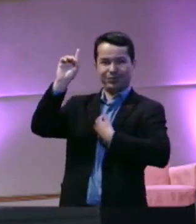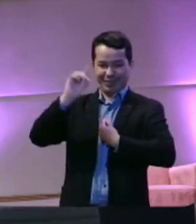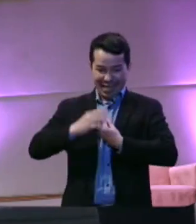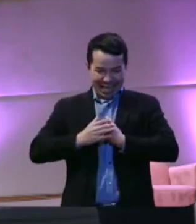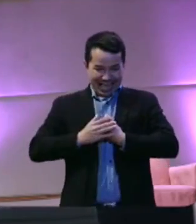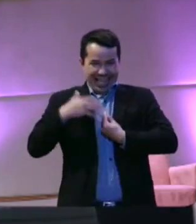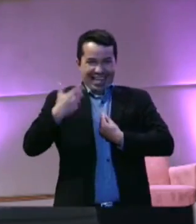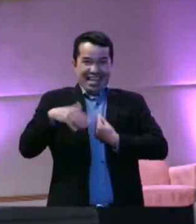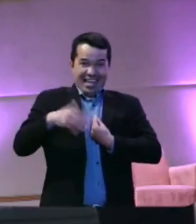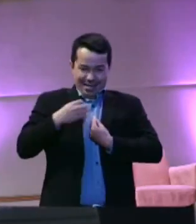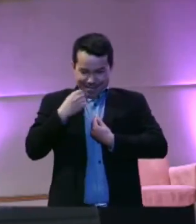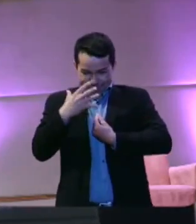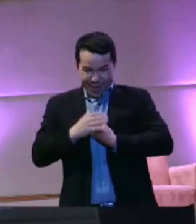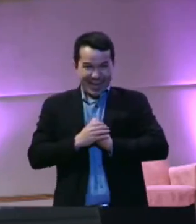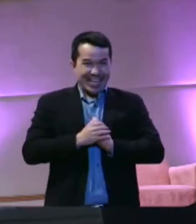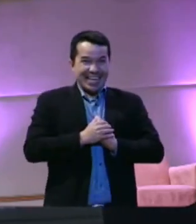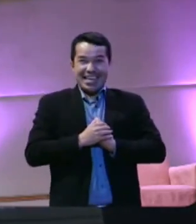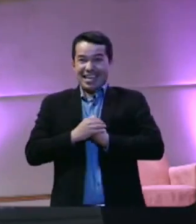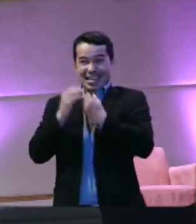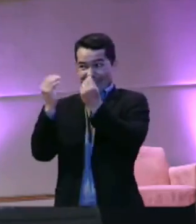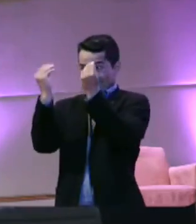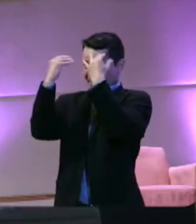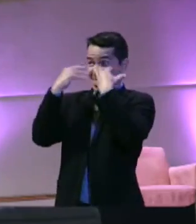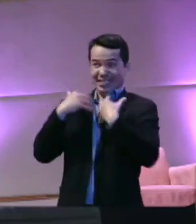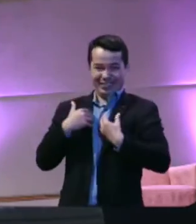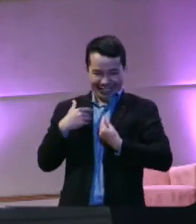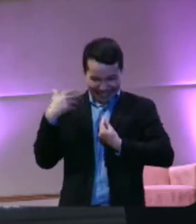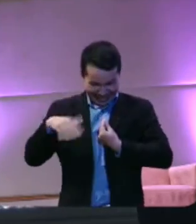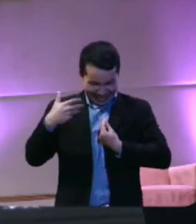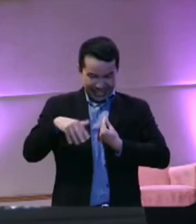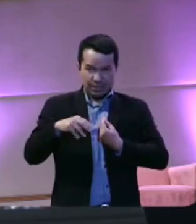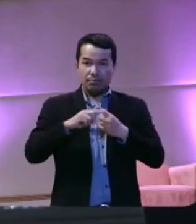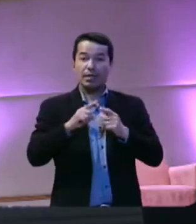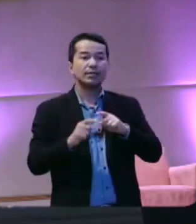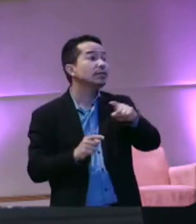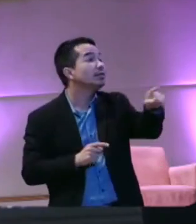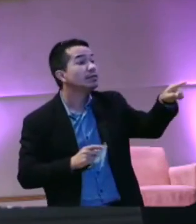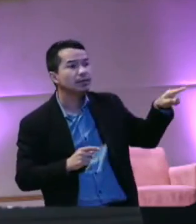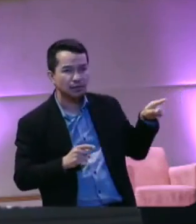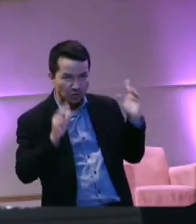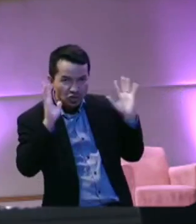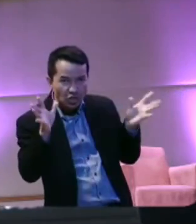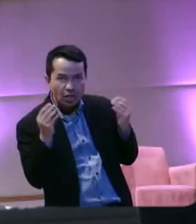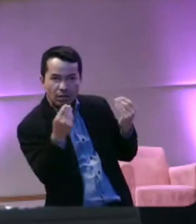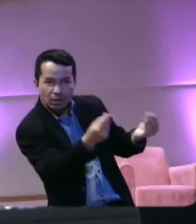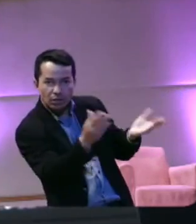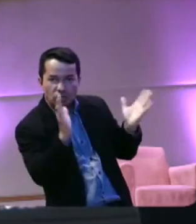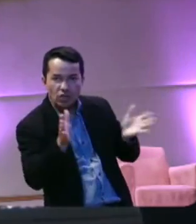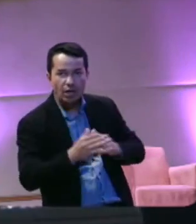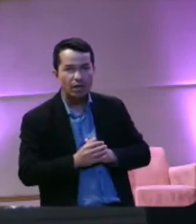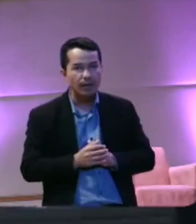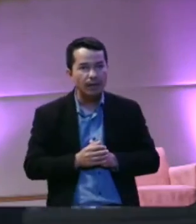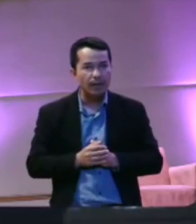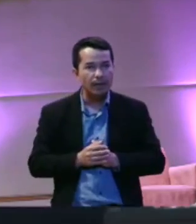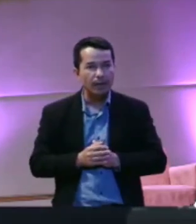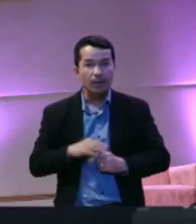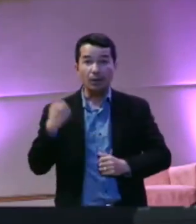de Deus, como graça de Deus, como visitação de Deus na nossa vida e que nós recebemos estando